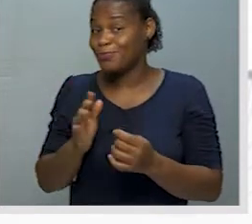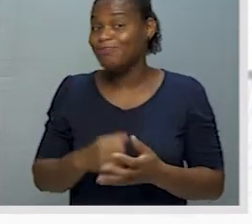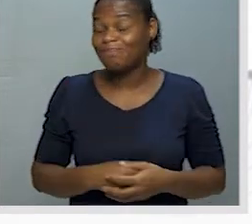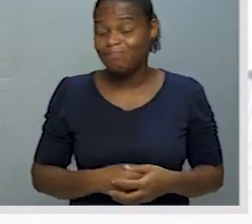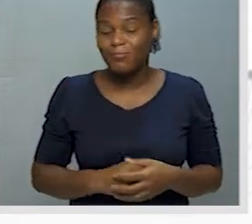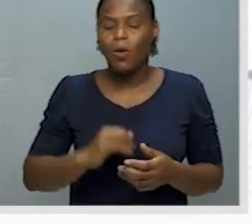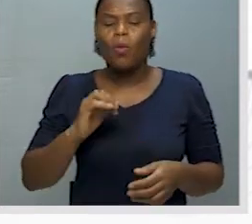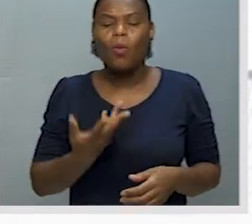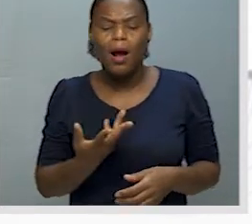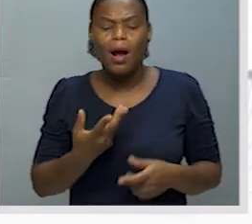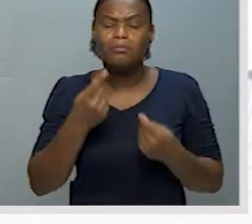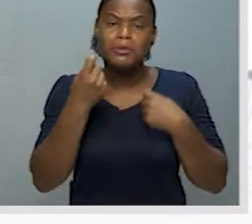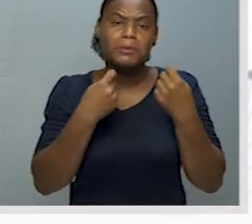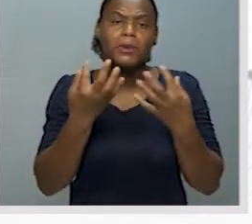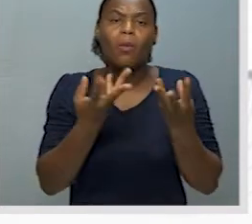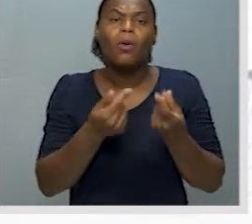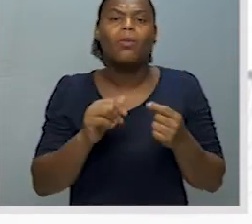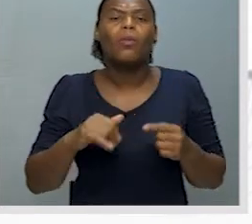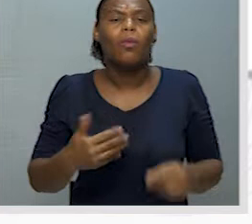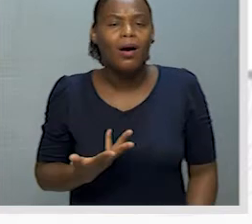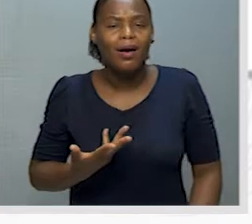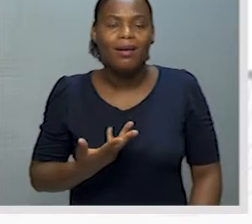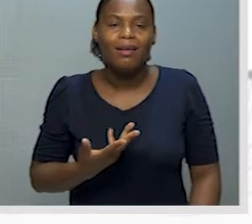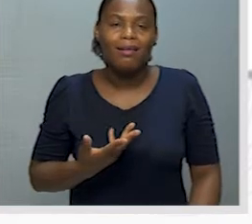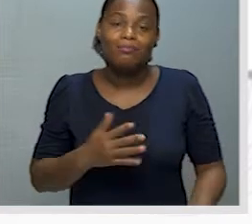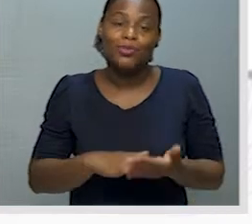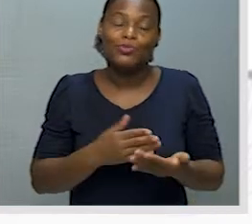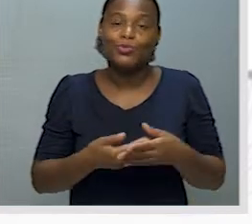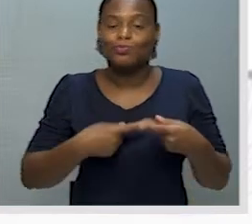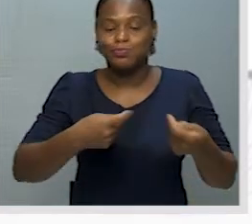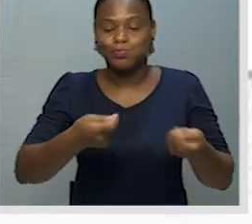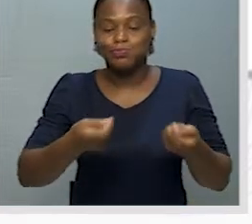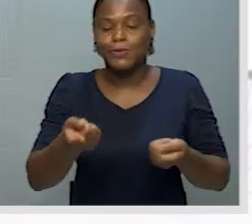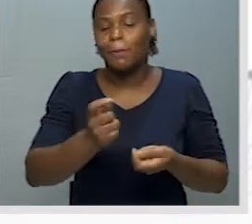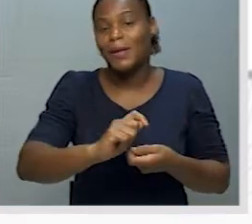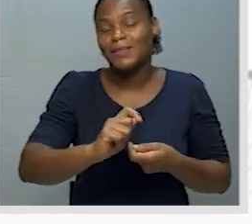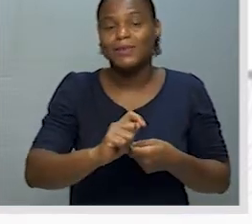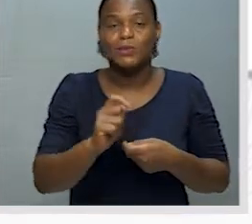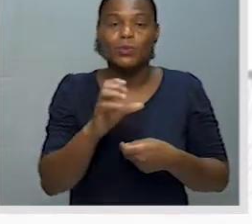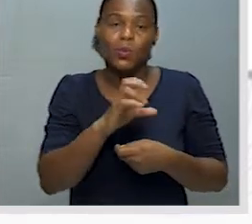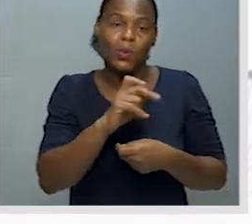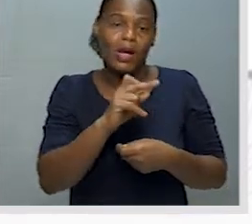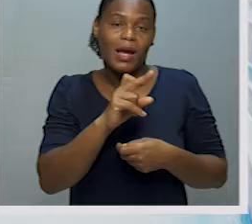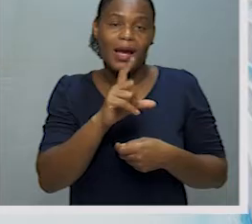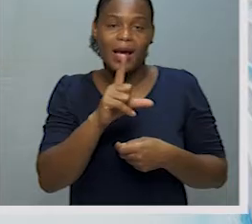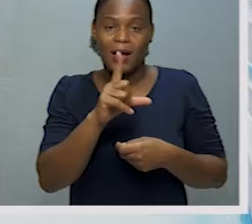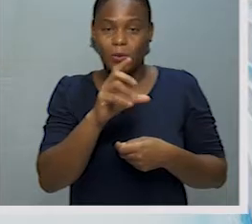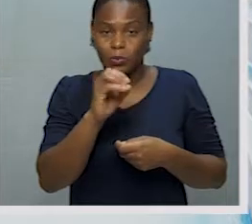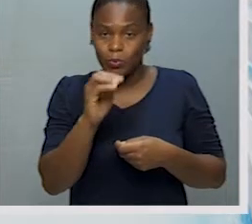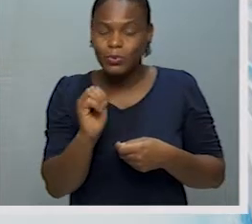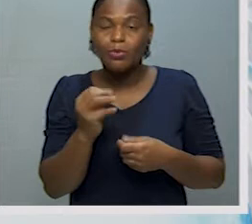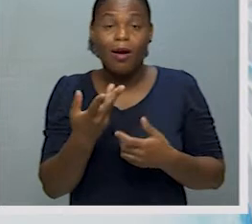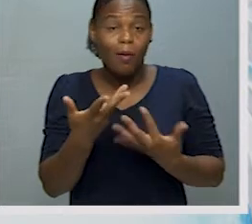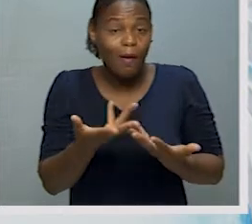remédios. Qual a expressão que traduz os gastos mensais do Carlos? Então, vamos